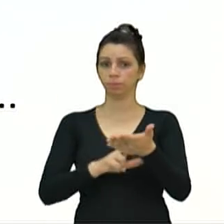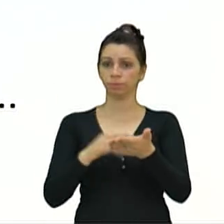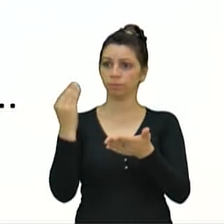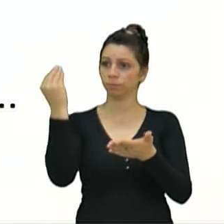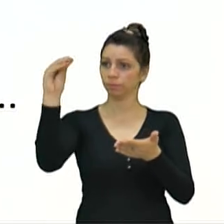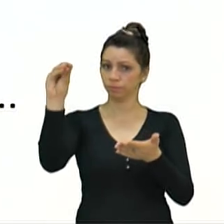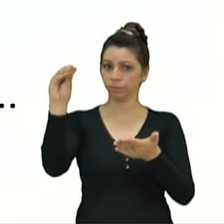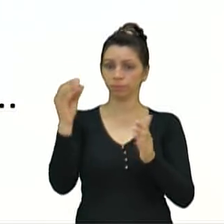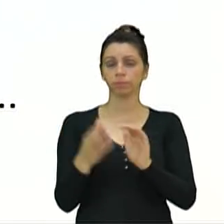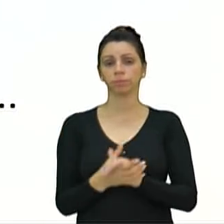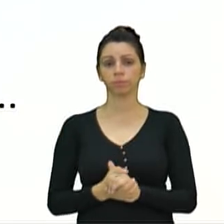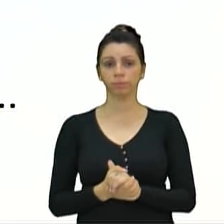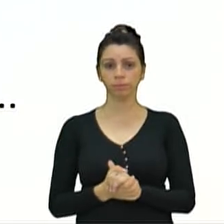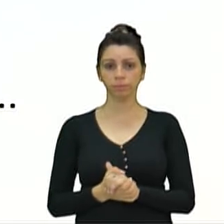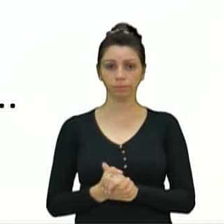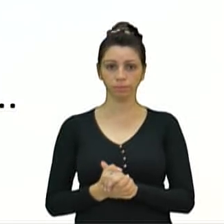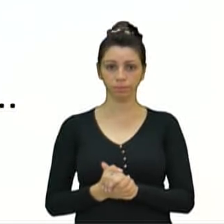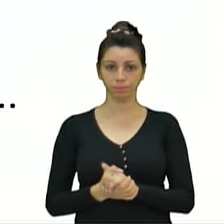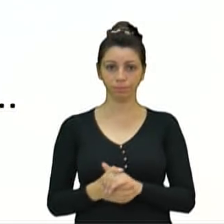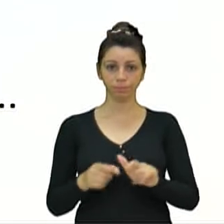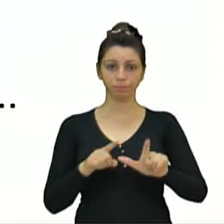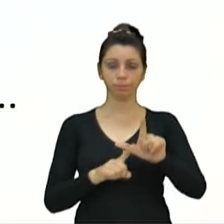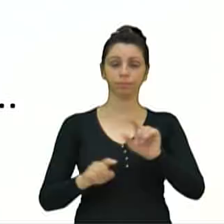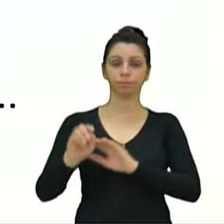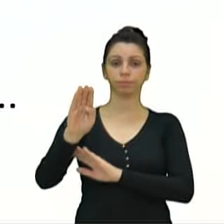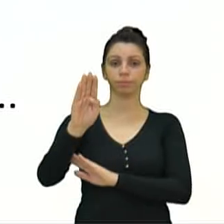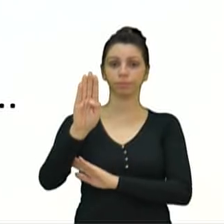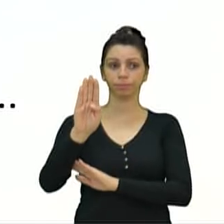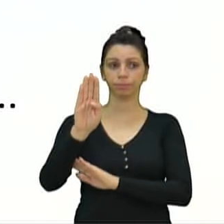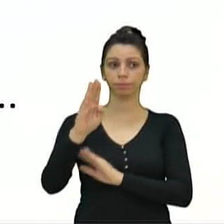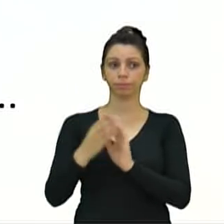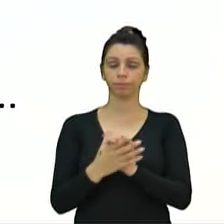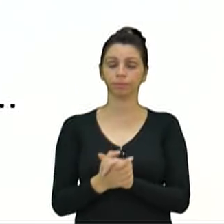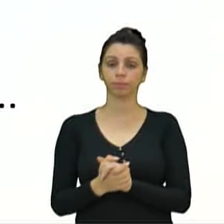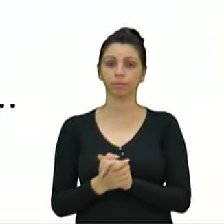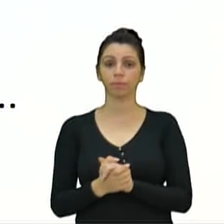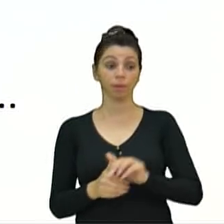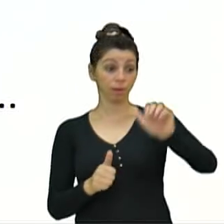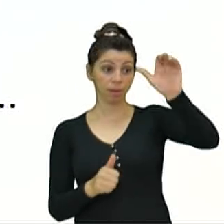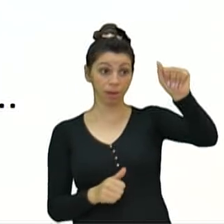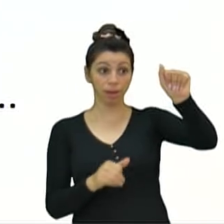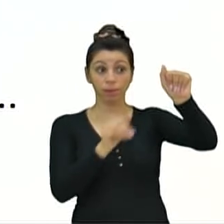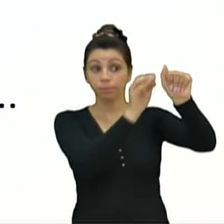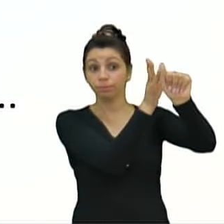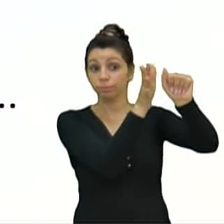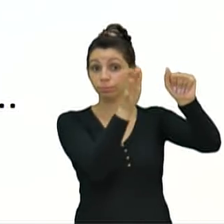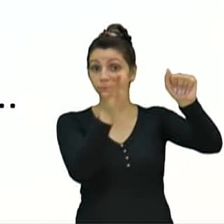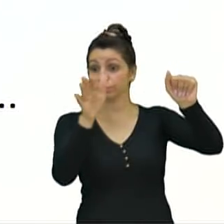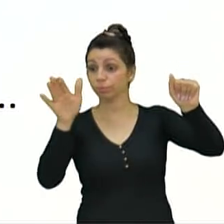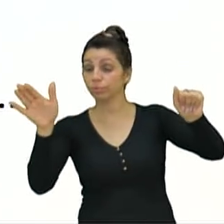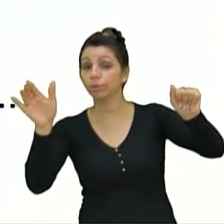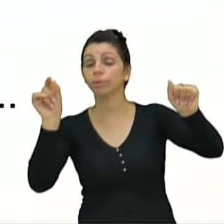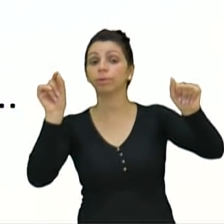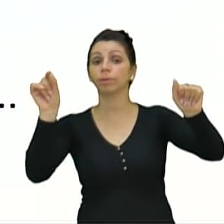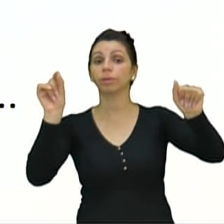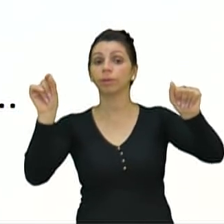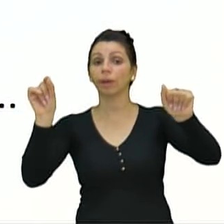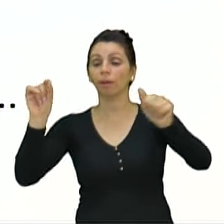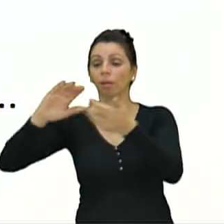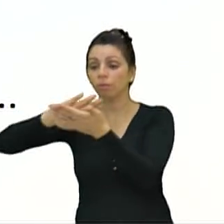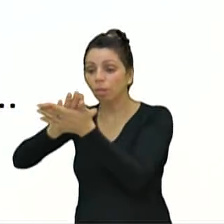preenchendo essa frase. Na B, A consiste em englobar e